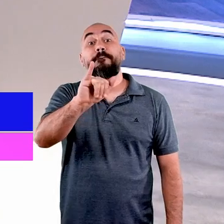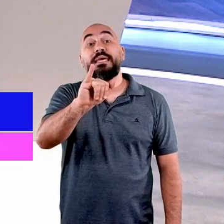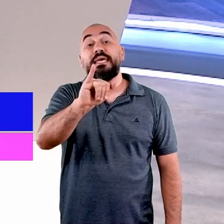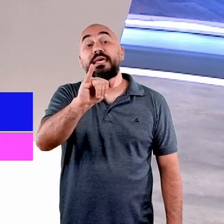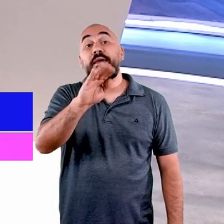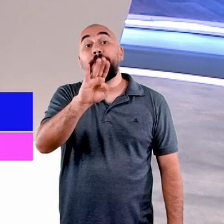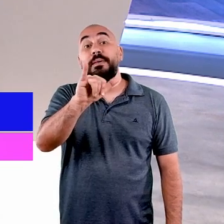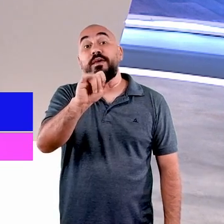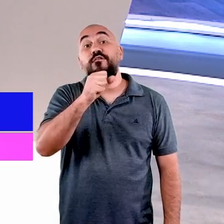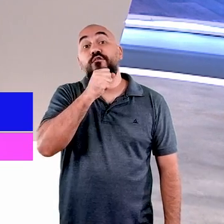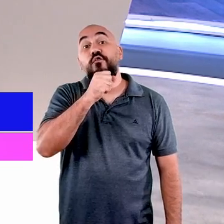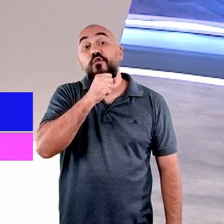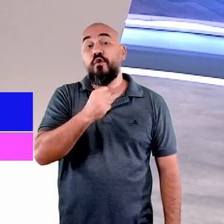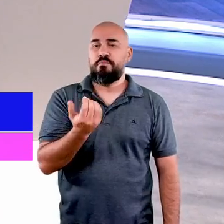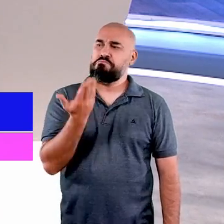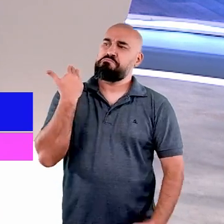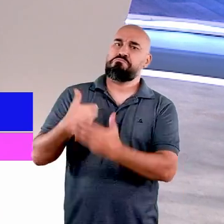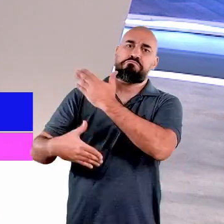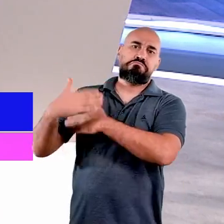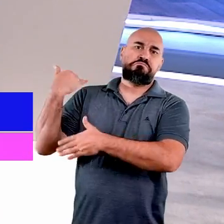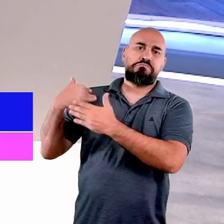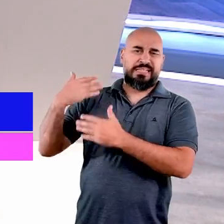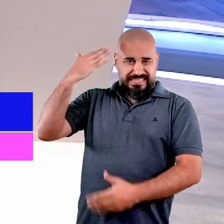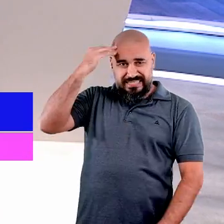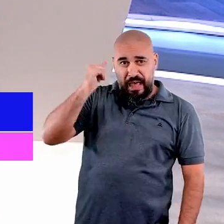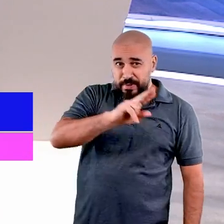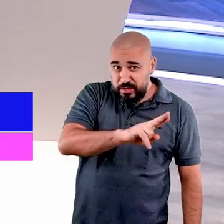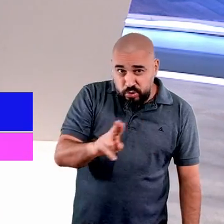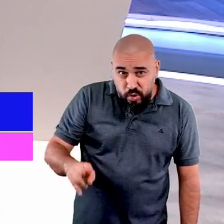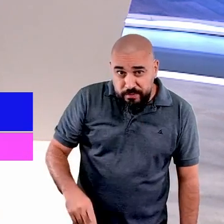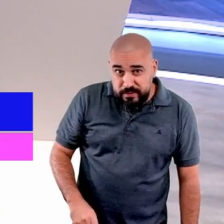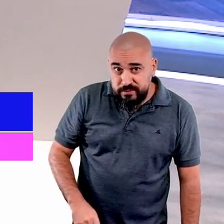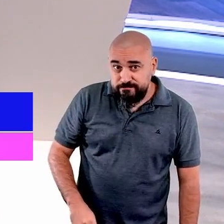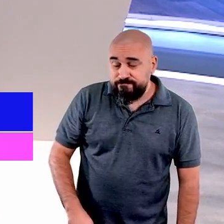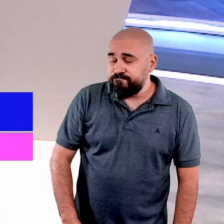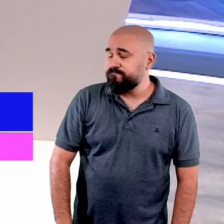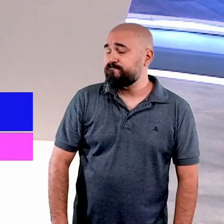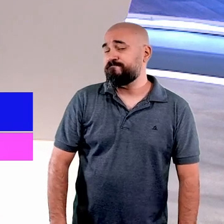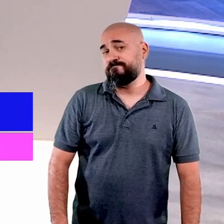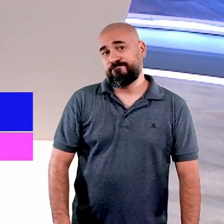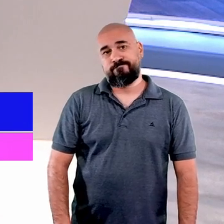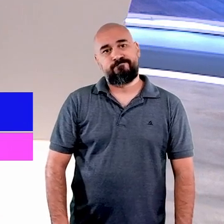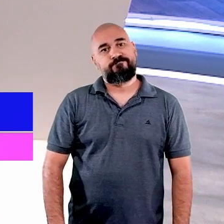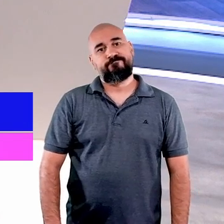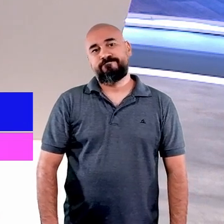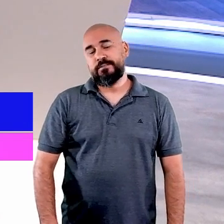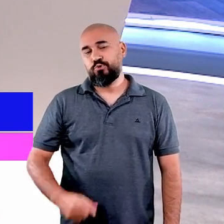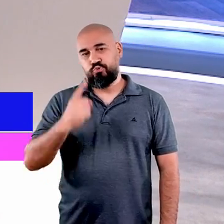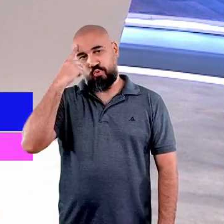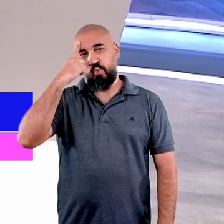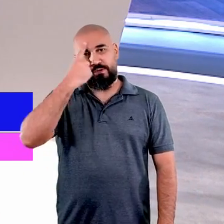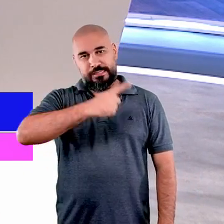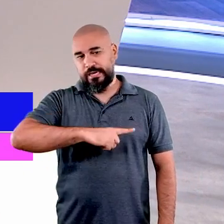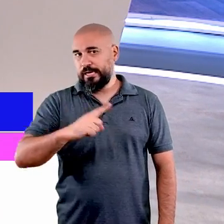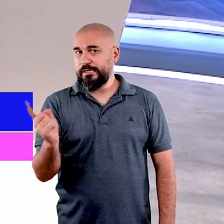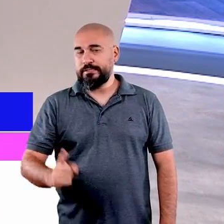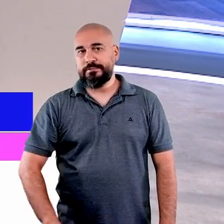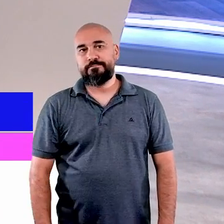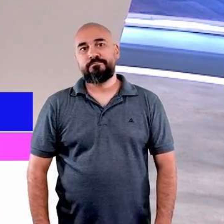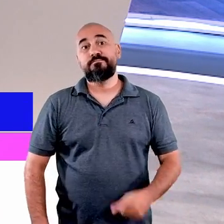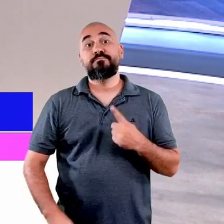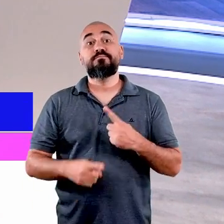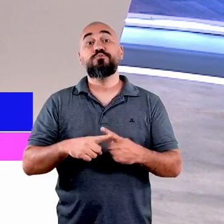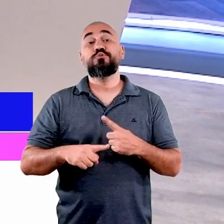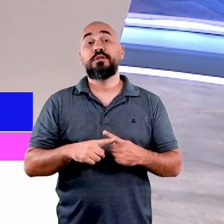Conseguiria dizer alguma coisa sobre cada um dos 8? Provavelmente não, porque os mortos